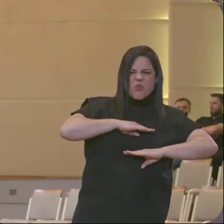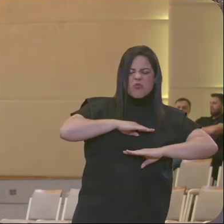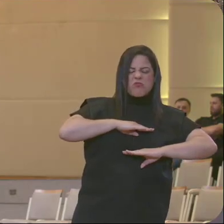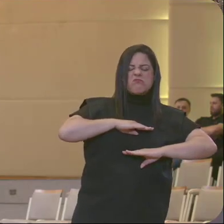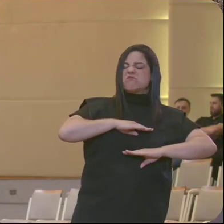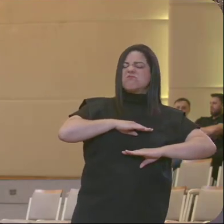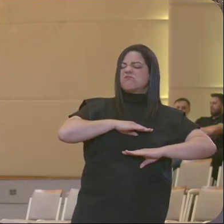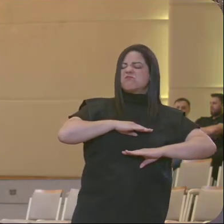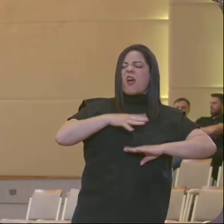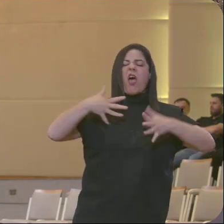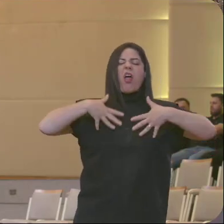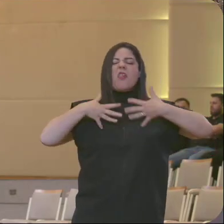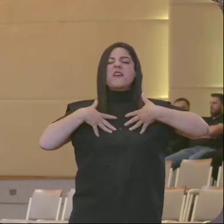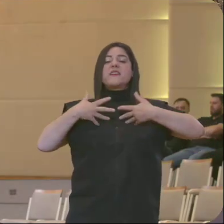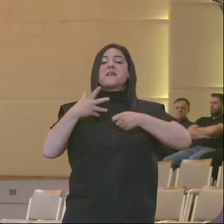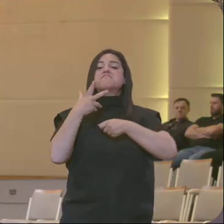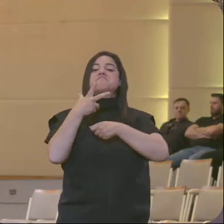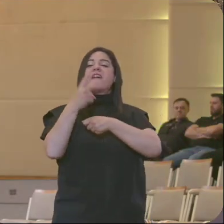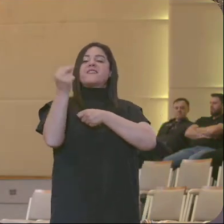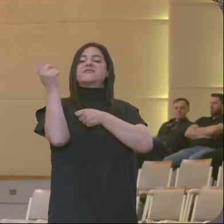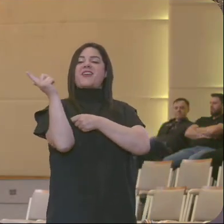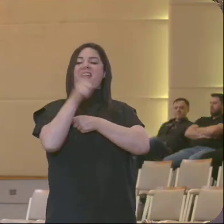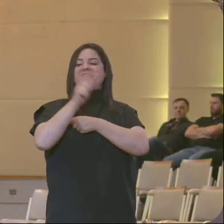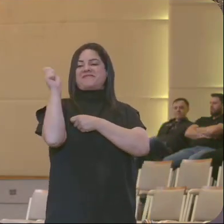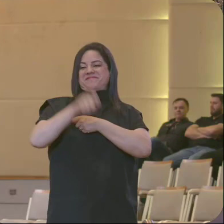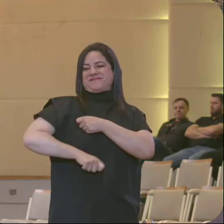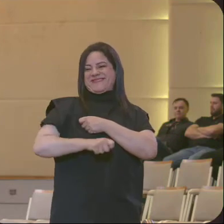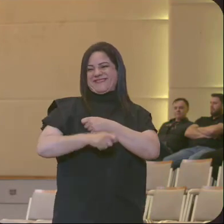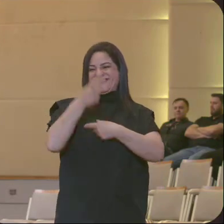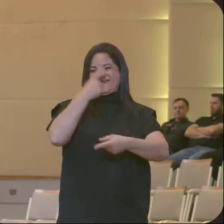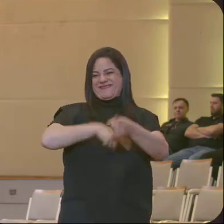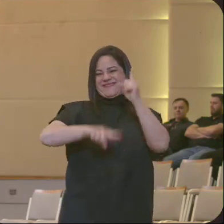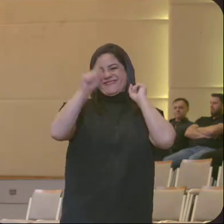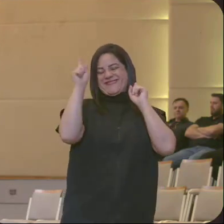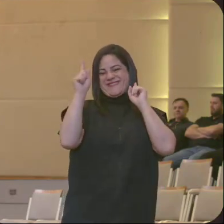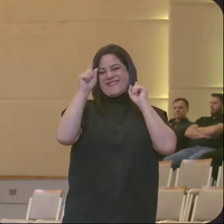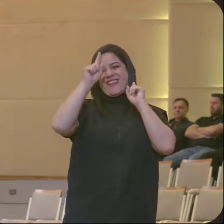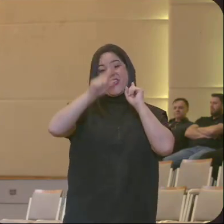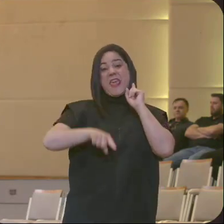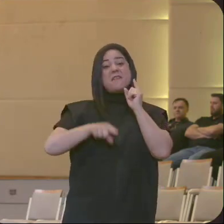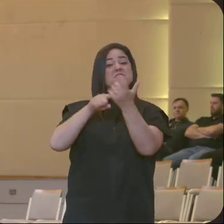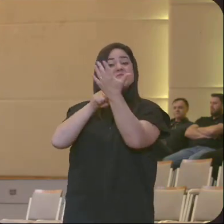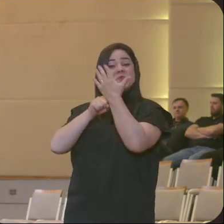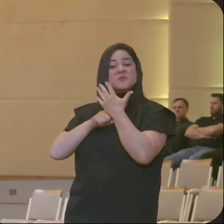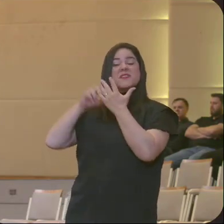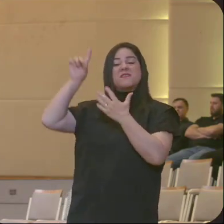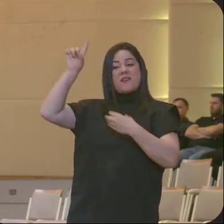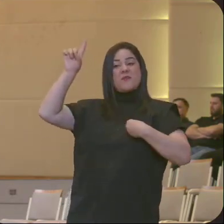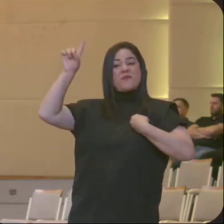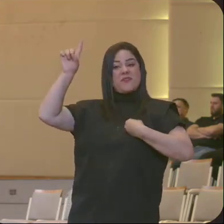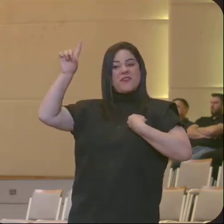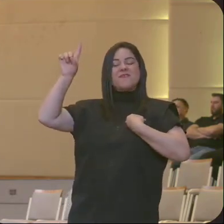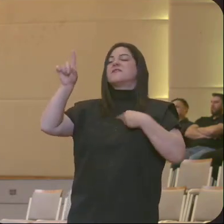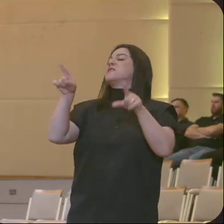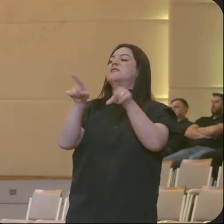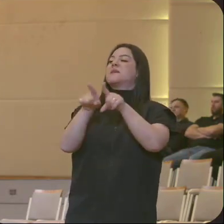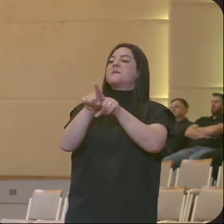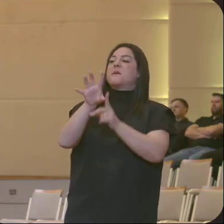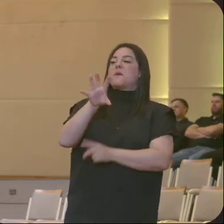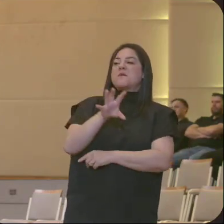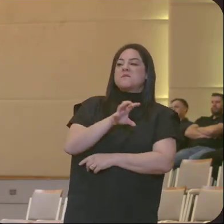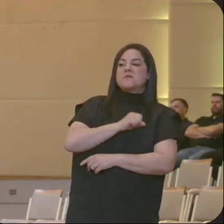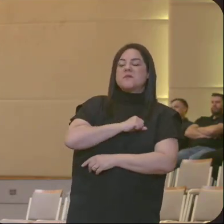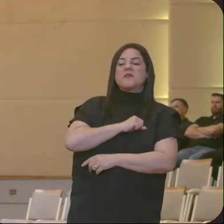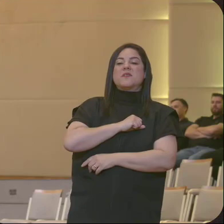das situações externas, mas é uma expressão da presença de Deus e do amor de